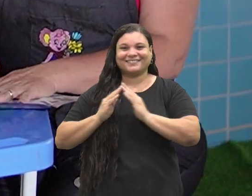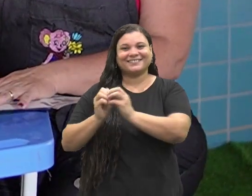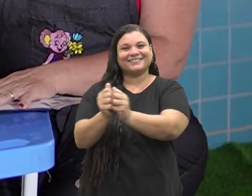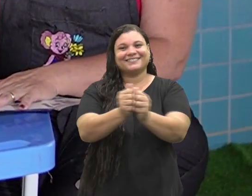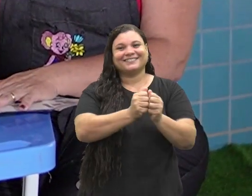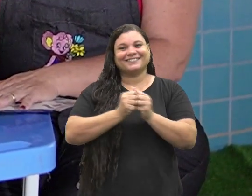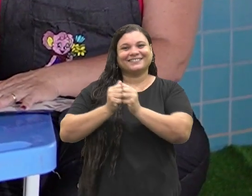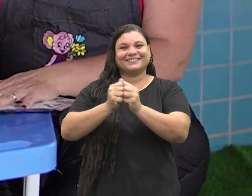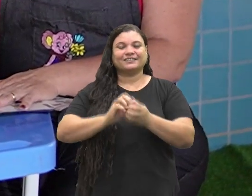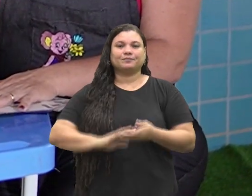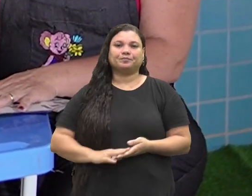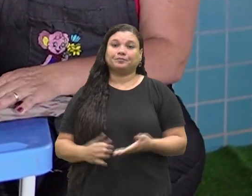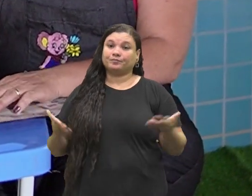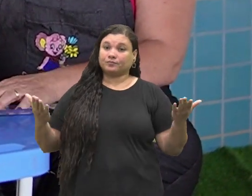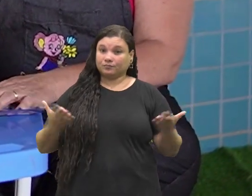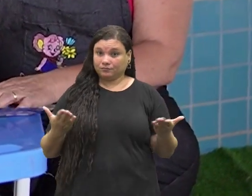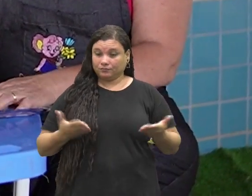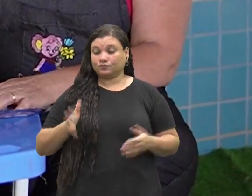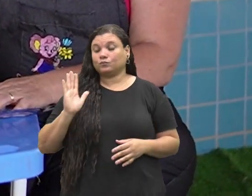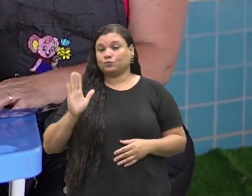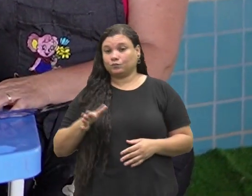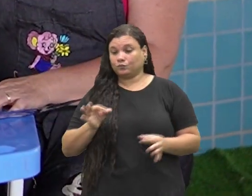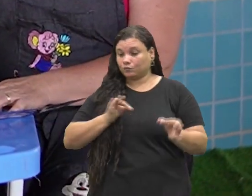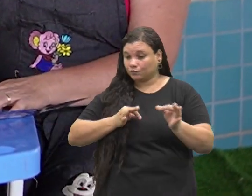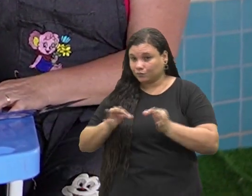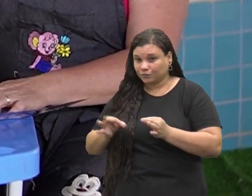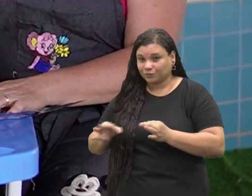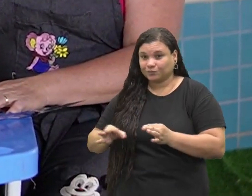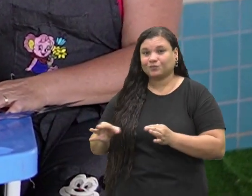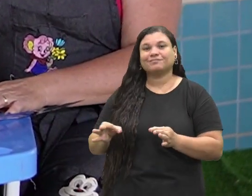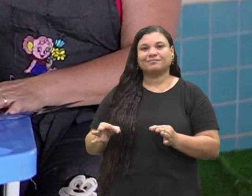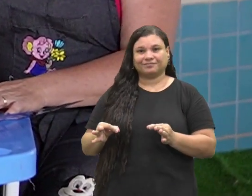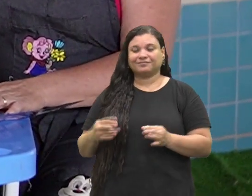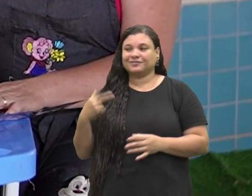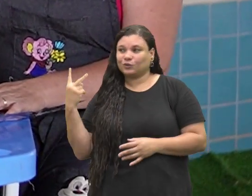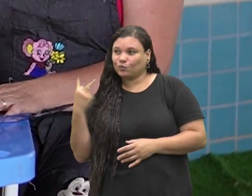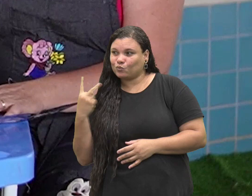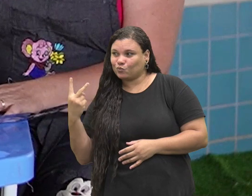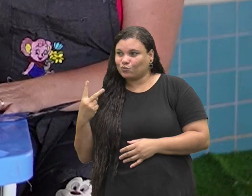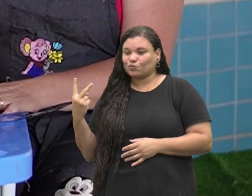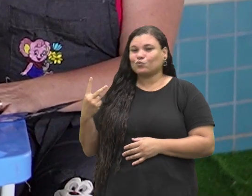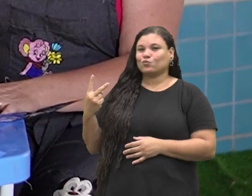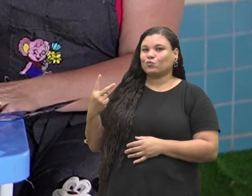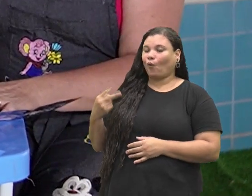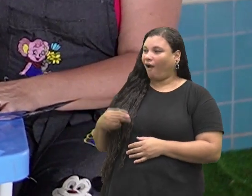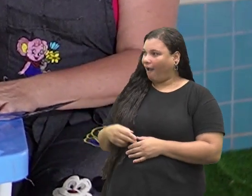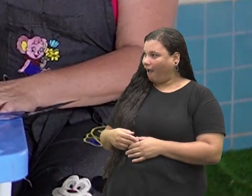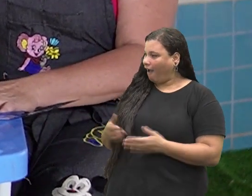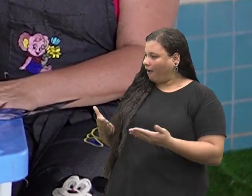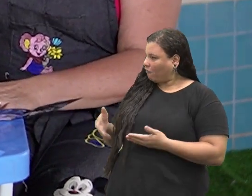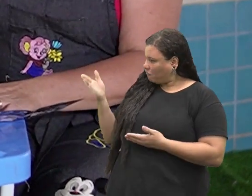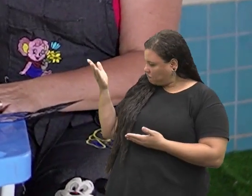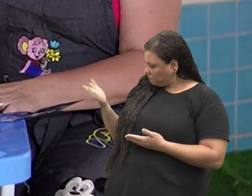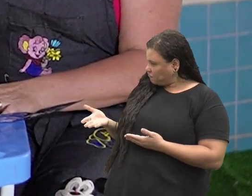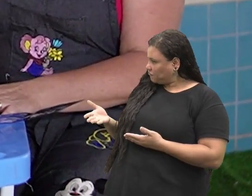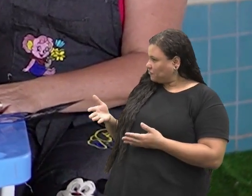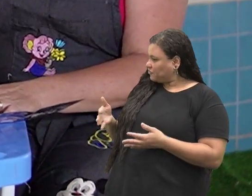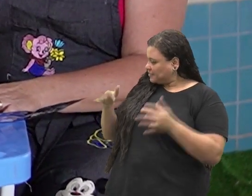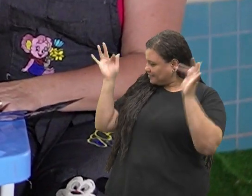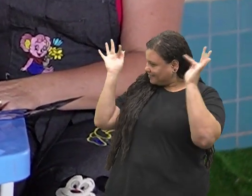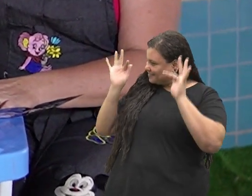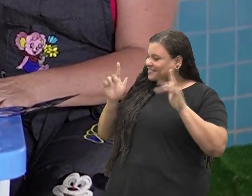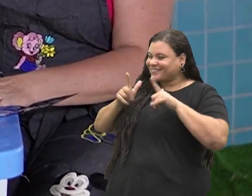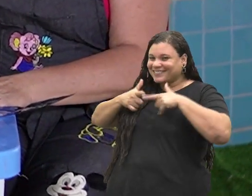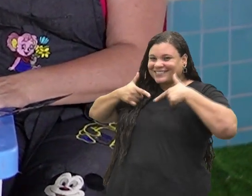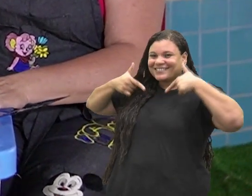então, crianças, já estamos aqui. Oi, Solange. Oi. Olha, você já está mais feliz. Que legal. E